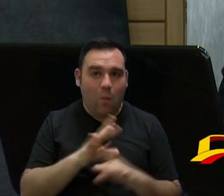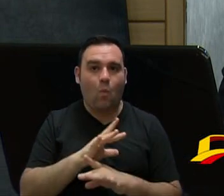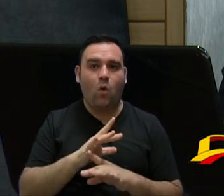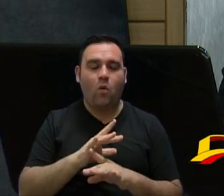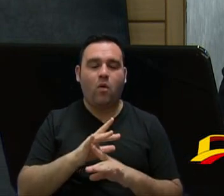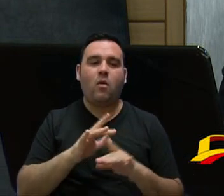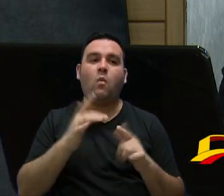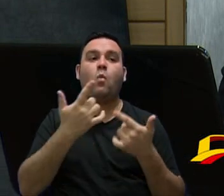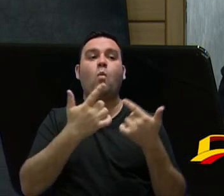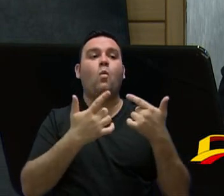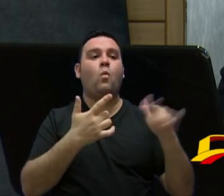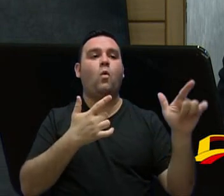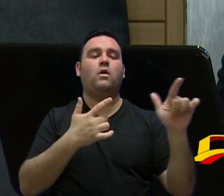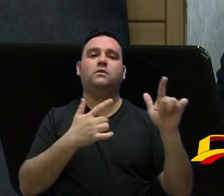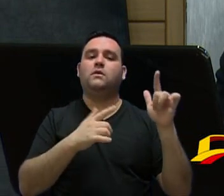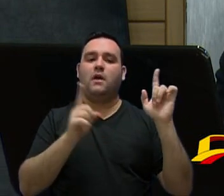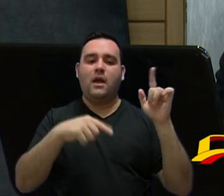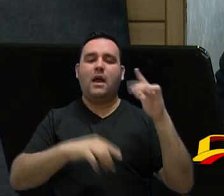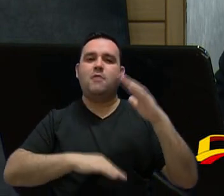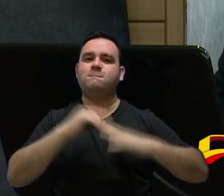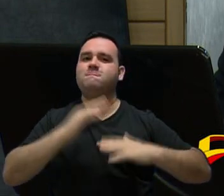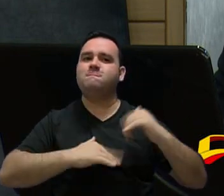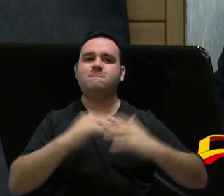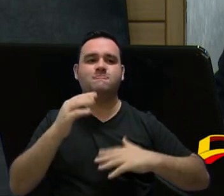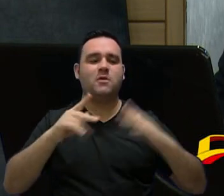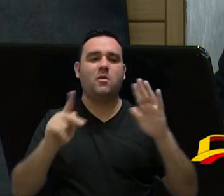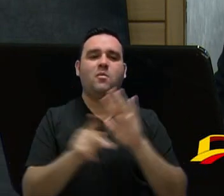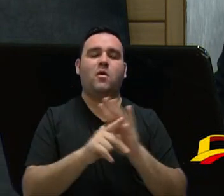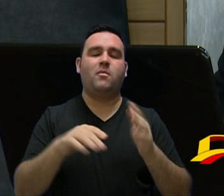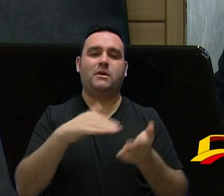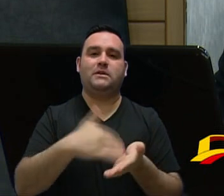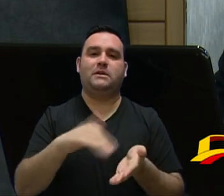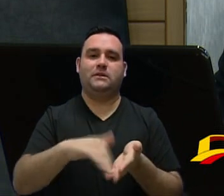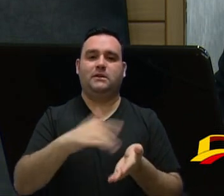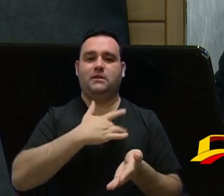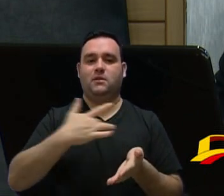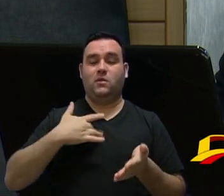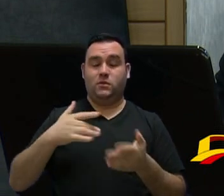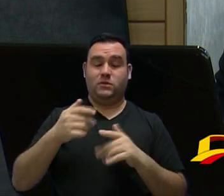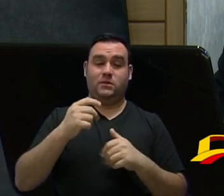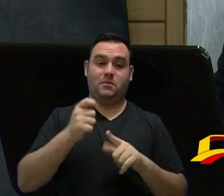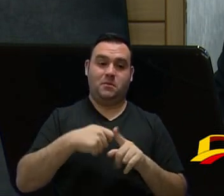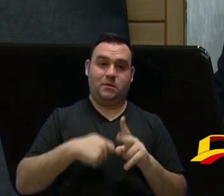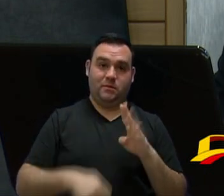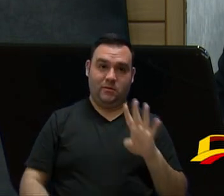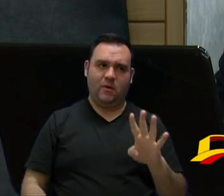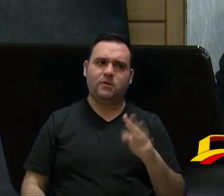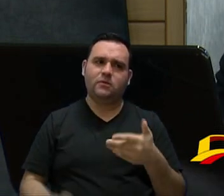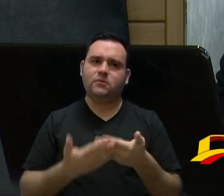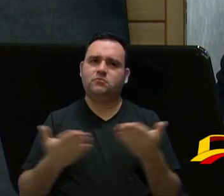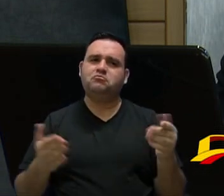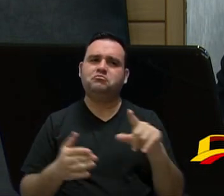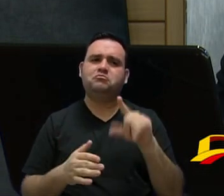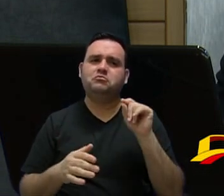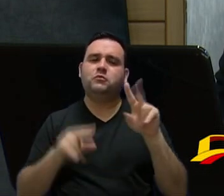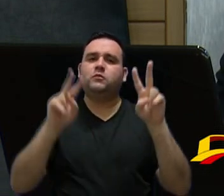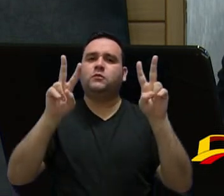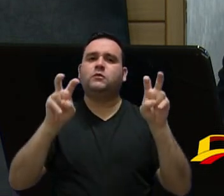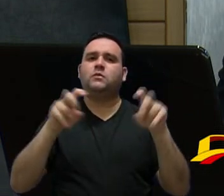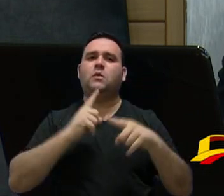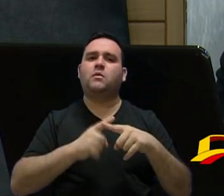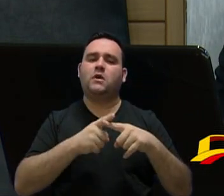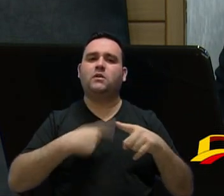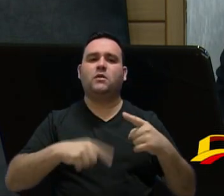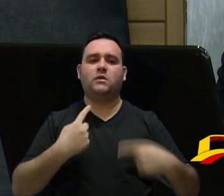slide com o próximo são todas as ações da secretaria de saúde que foram feitas esses quatro meses que vocês escolherem algum